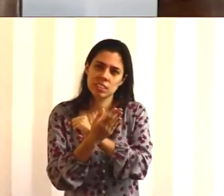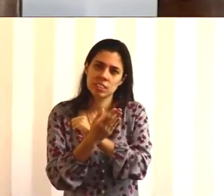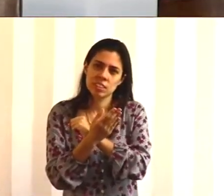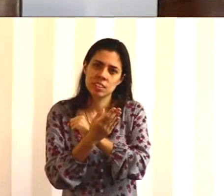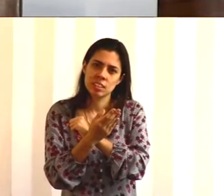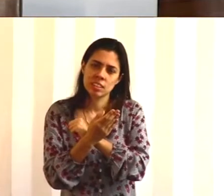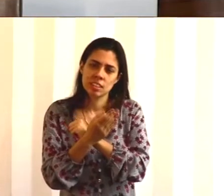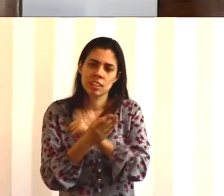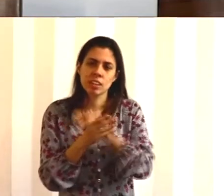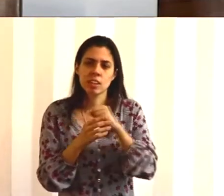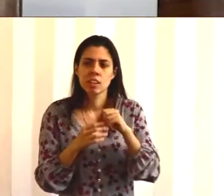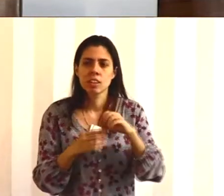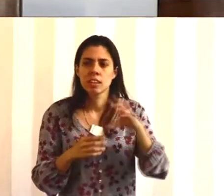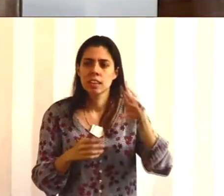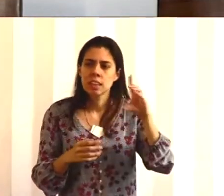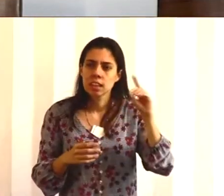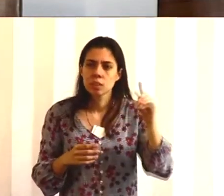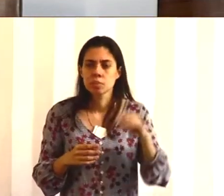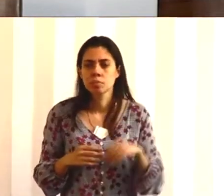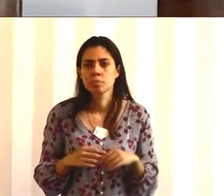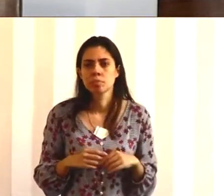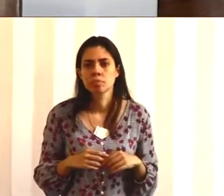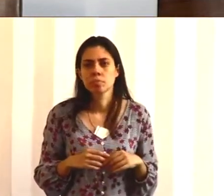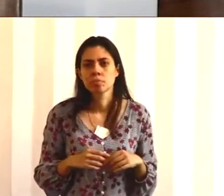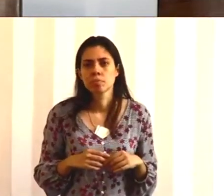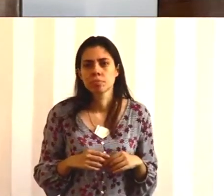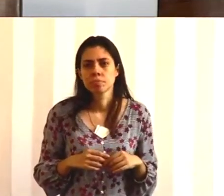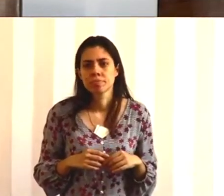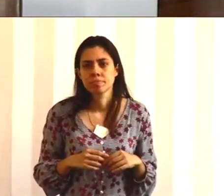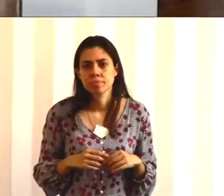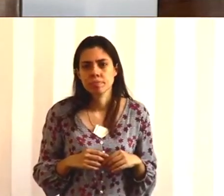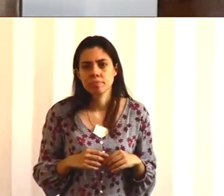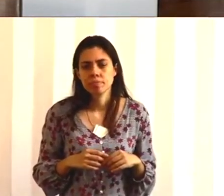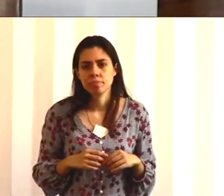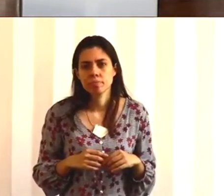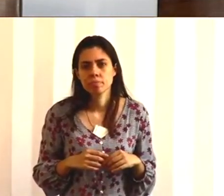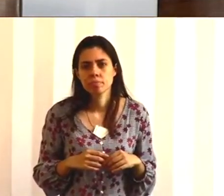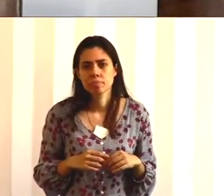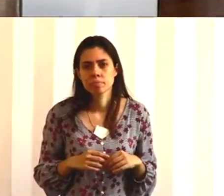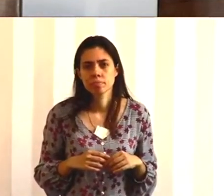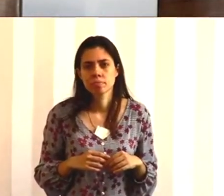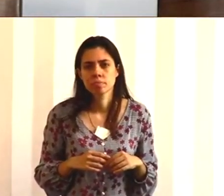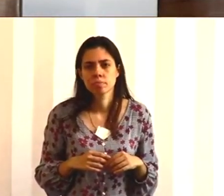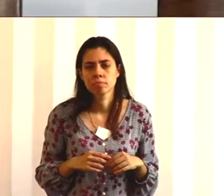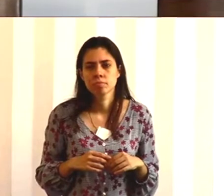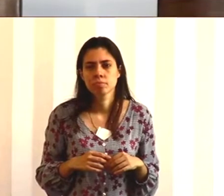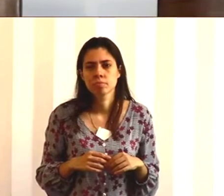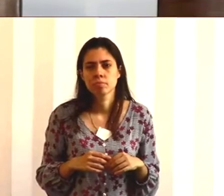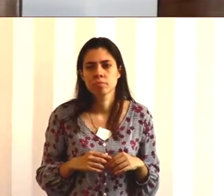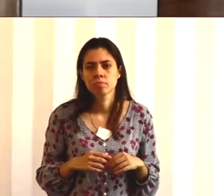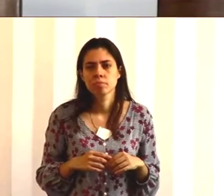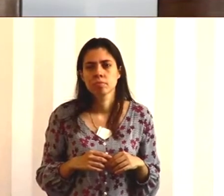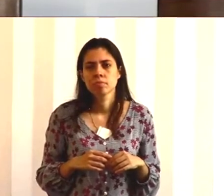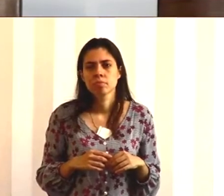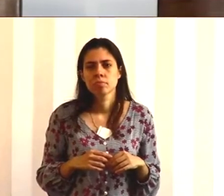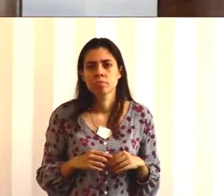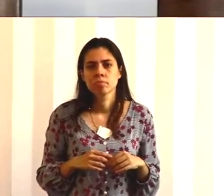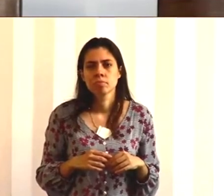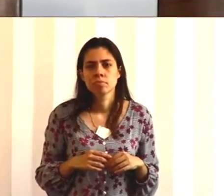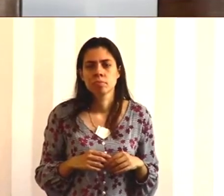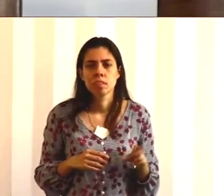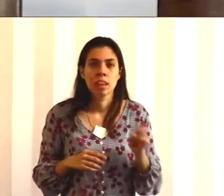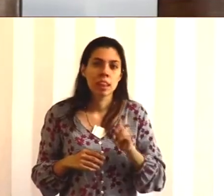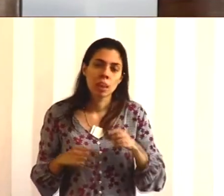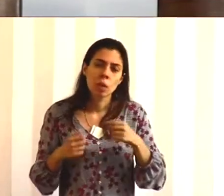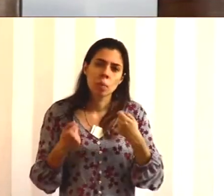está conosco, e nós podemos recorrer a Ele em qualquer circunstância, por isso não